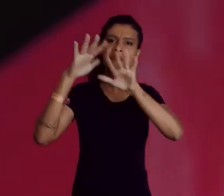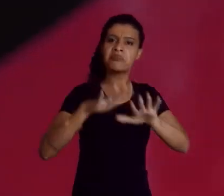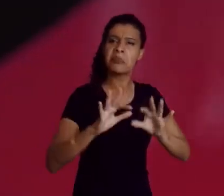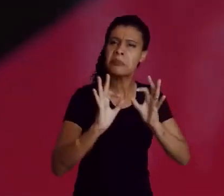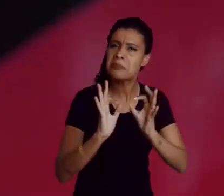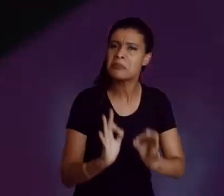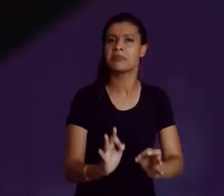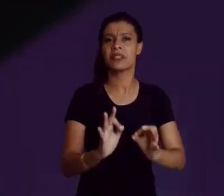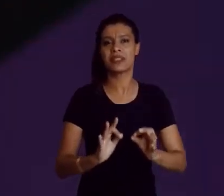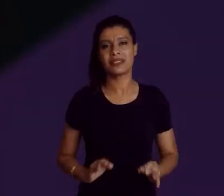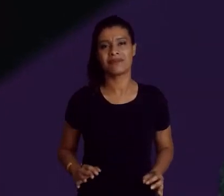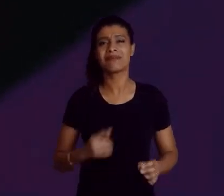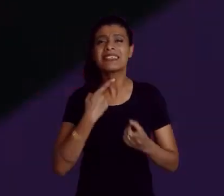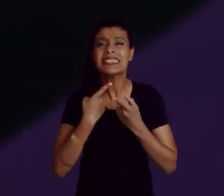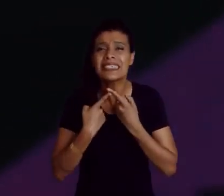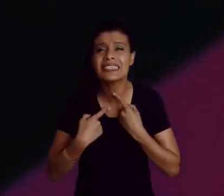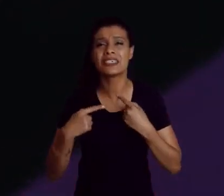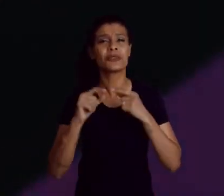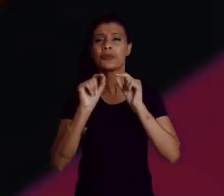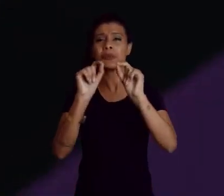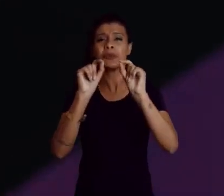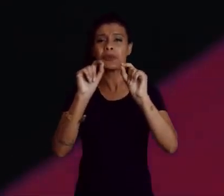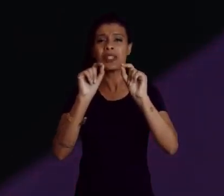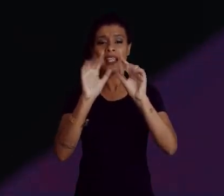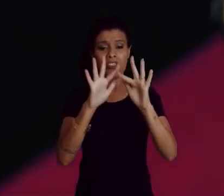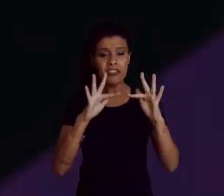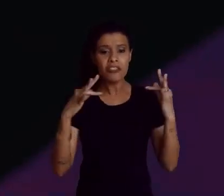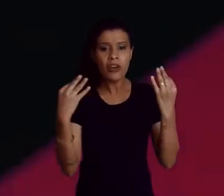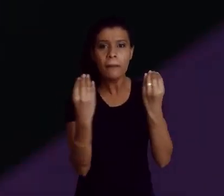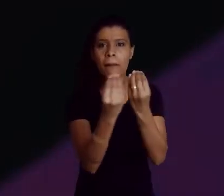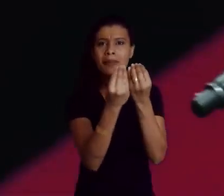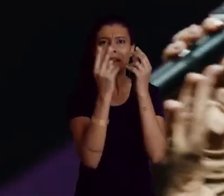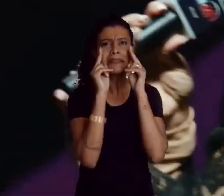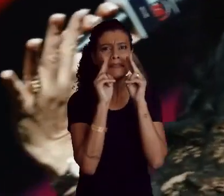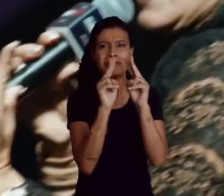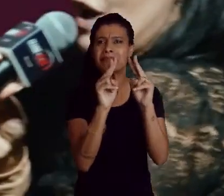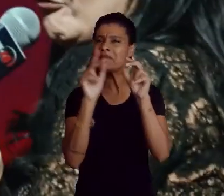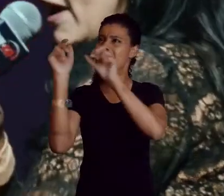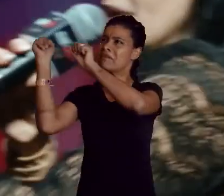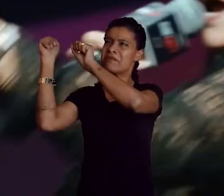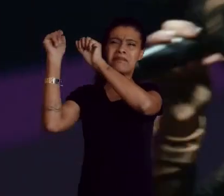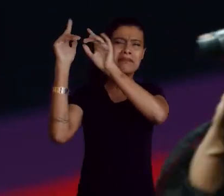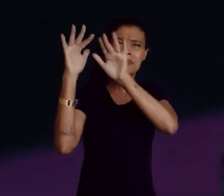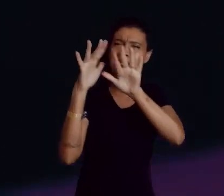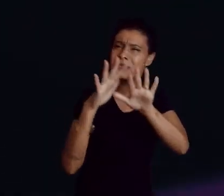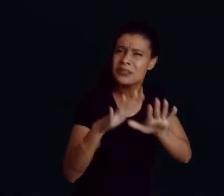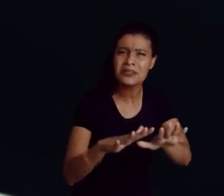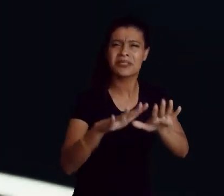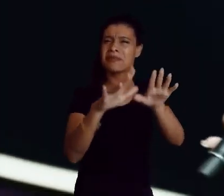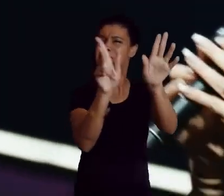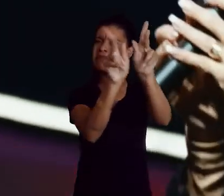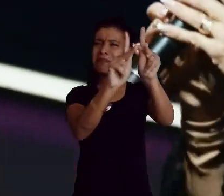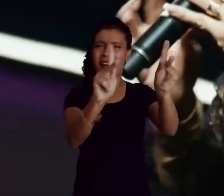Esse é o desejo! Família bendita, família abençoada, família onde há